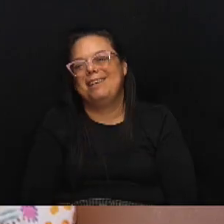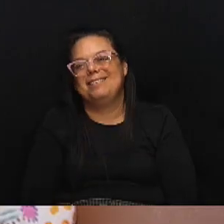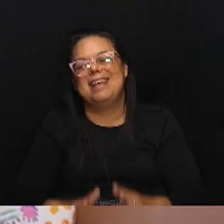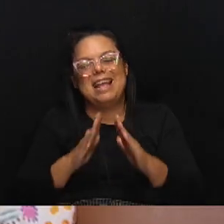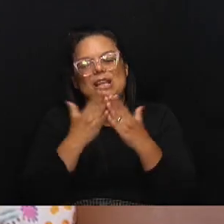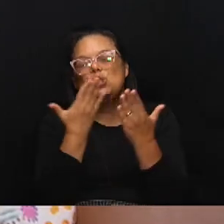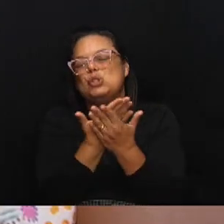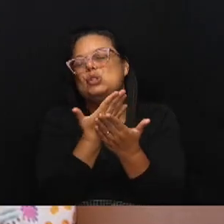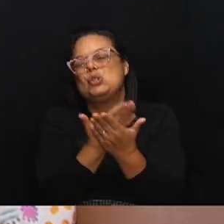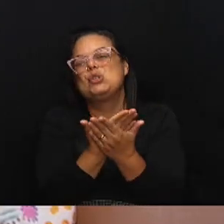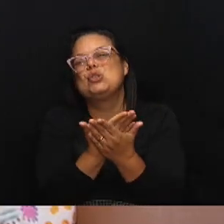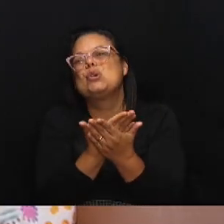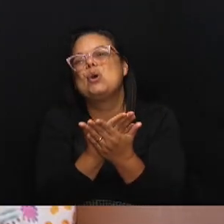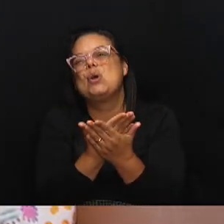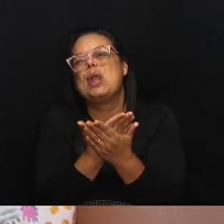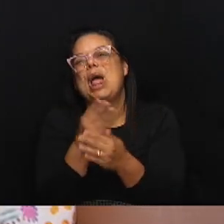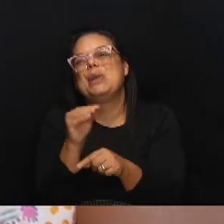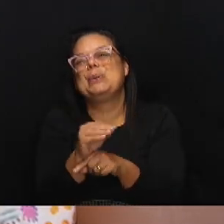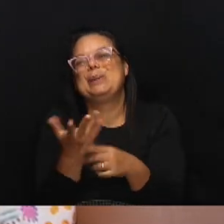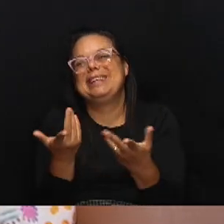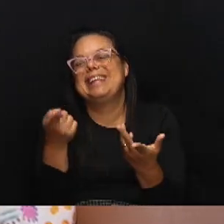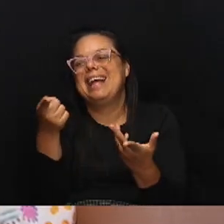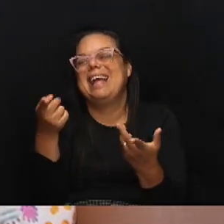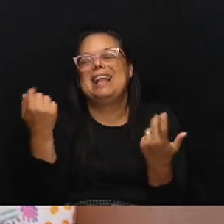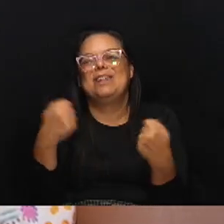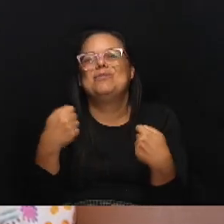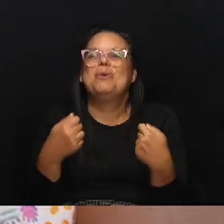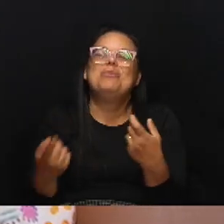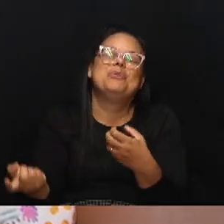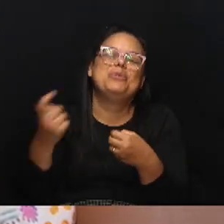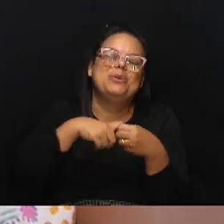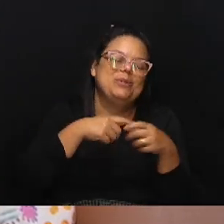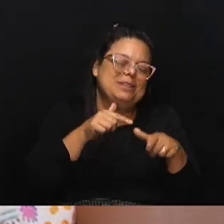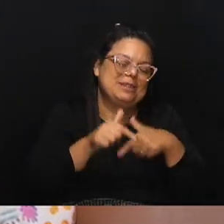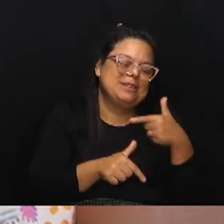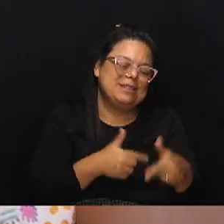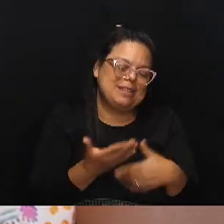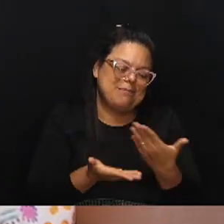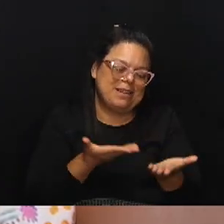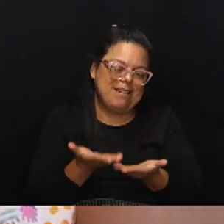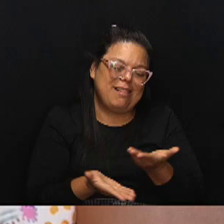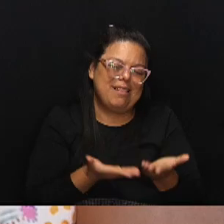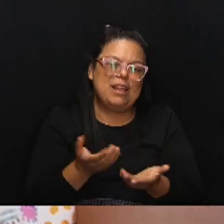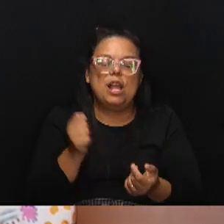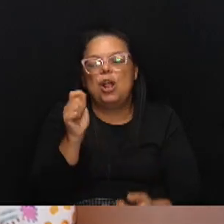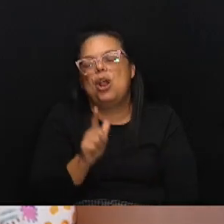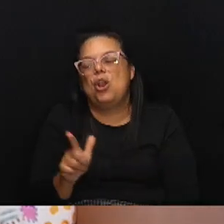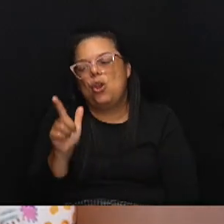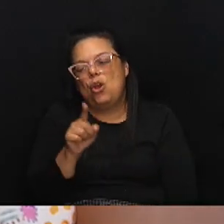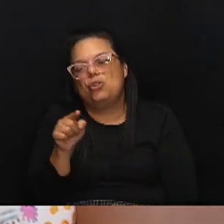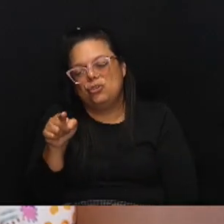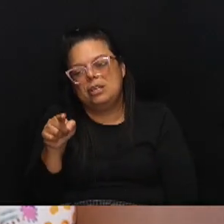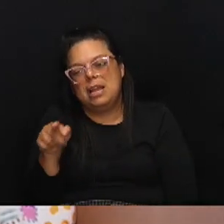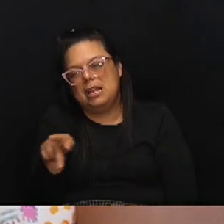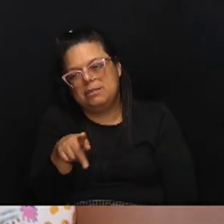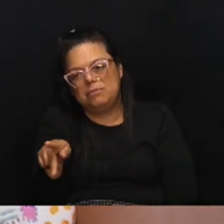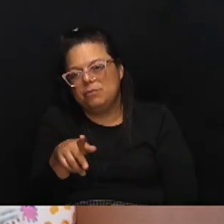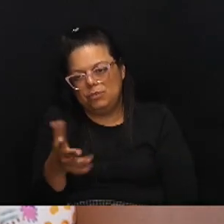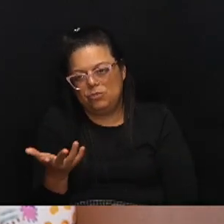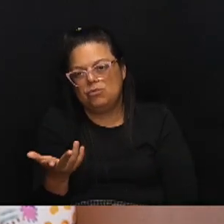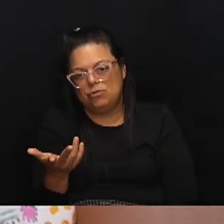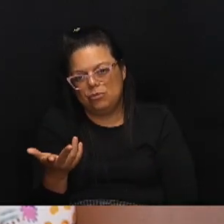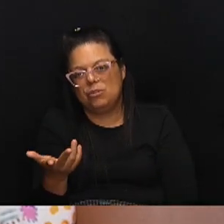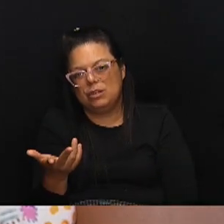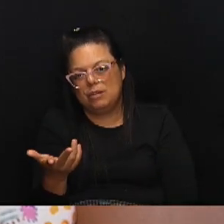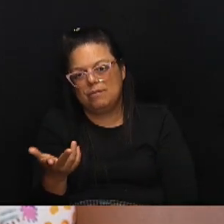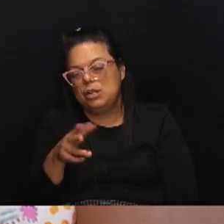escola, e aí elas vão ter que ser empregadas domésticas. Claro que elas teriam uma remuneração, até porque eram professoras, não